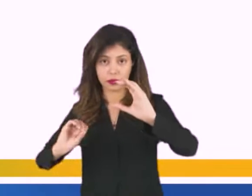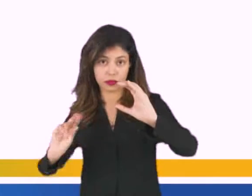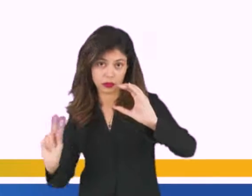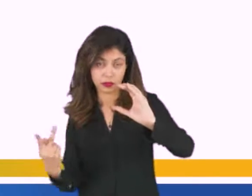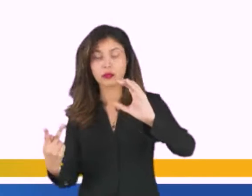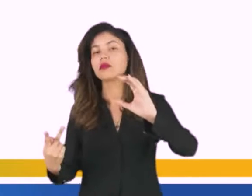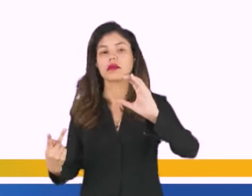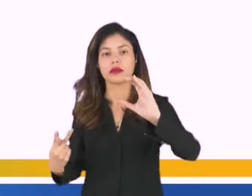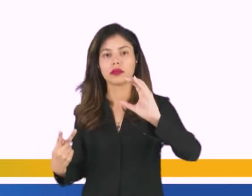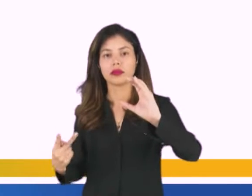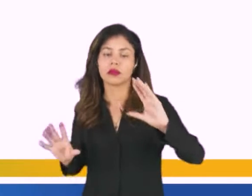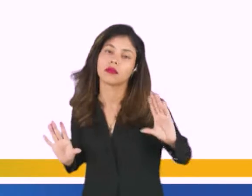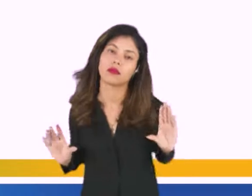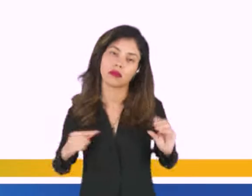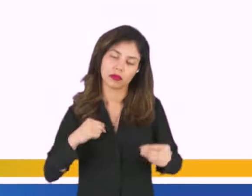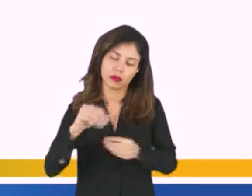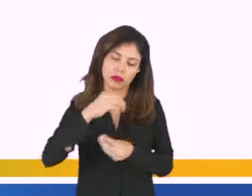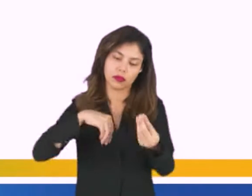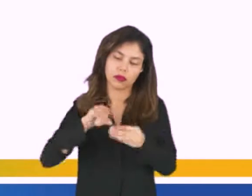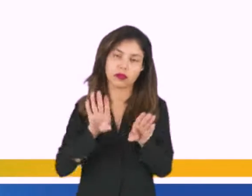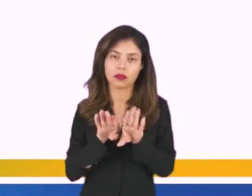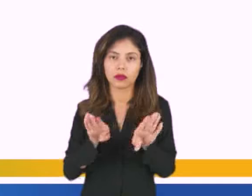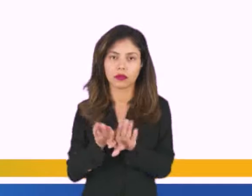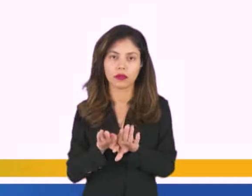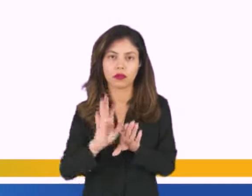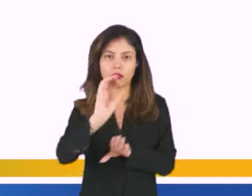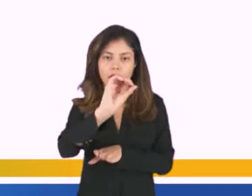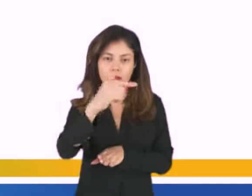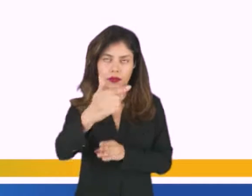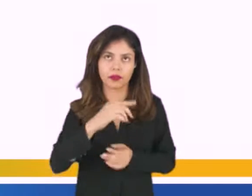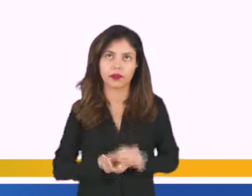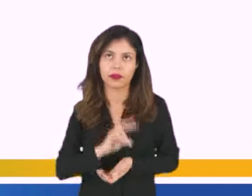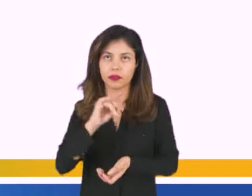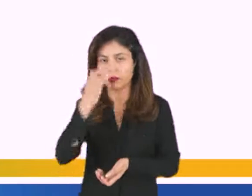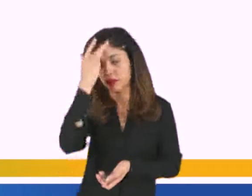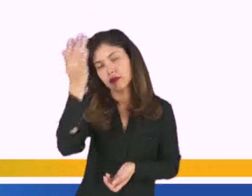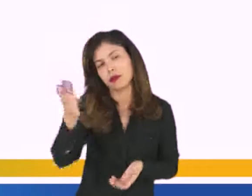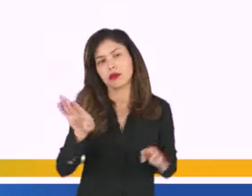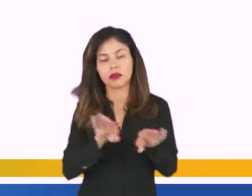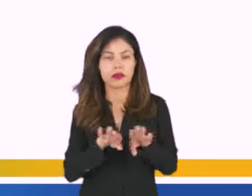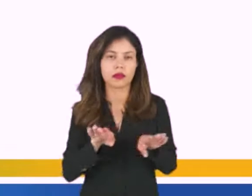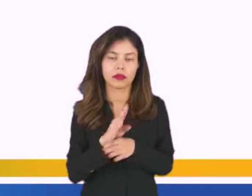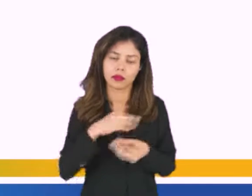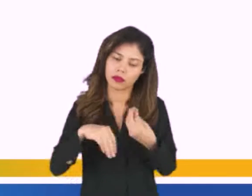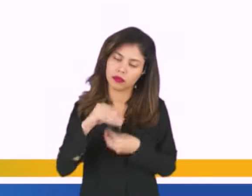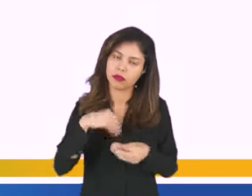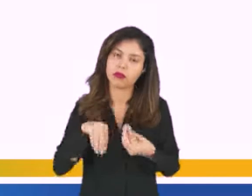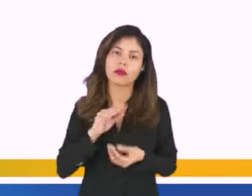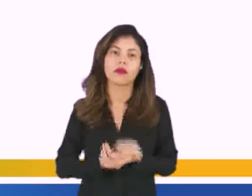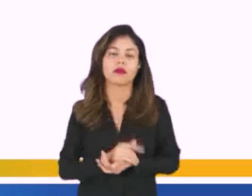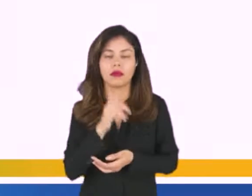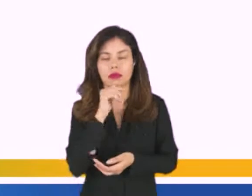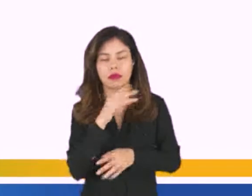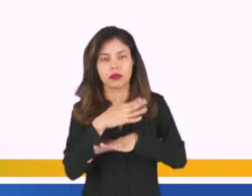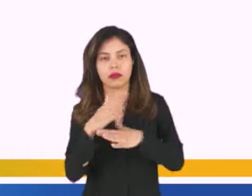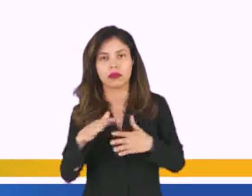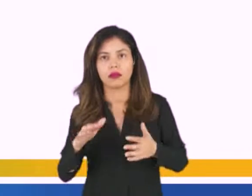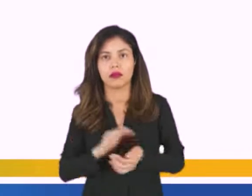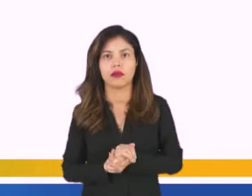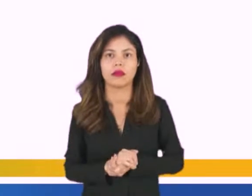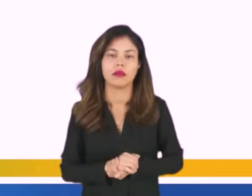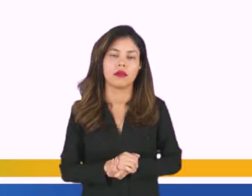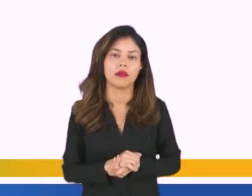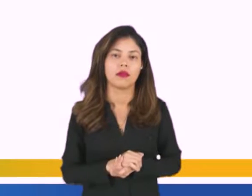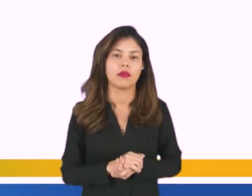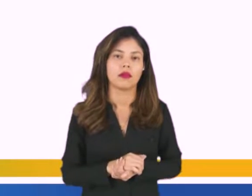oxigênios através da hidroxila e da carbonila. Então, ela vai ter muita facilidade de interagir com a água,